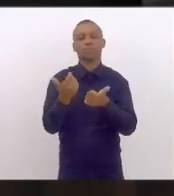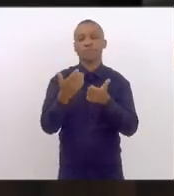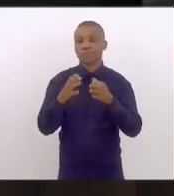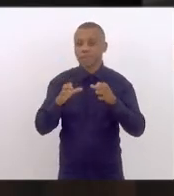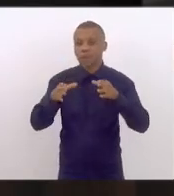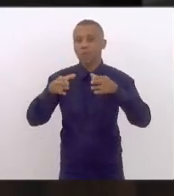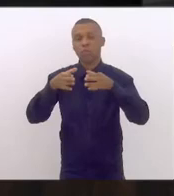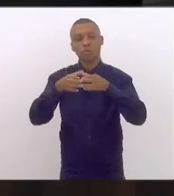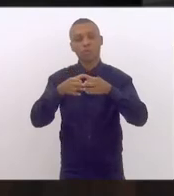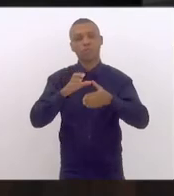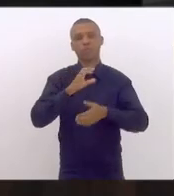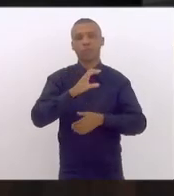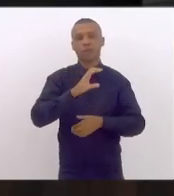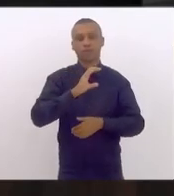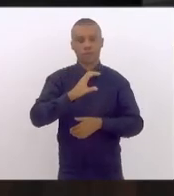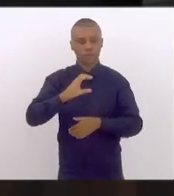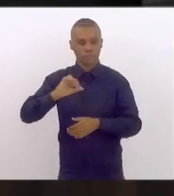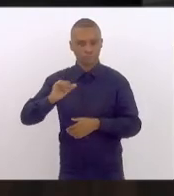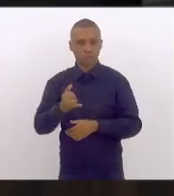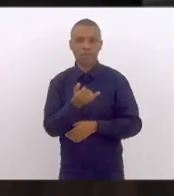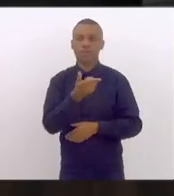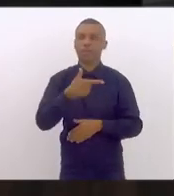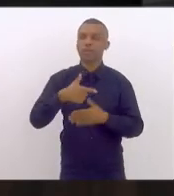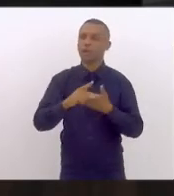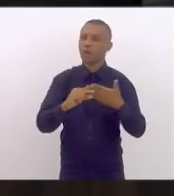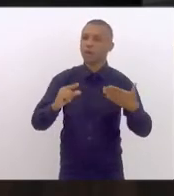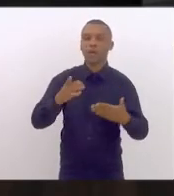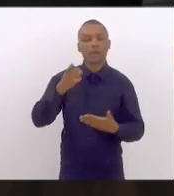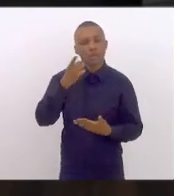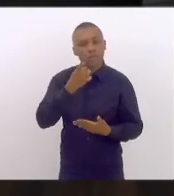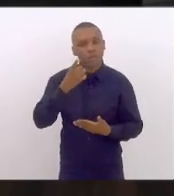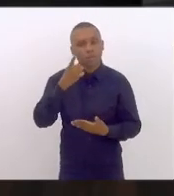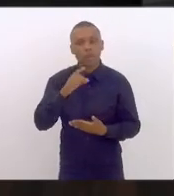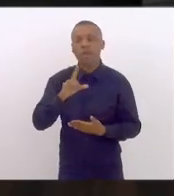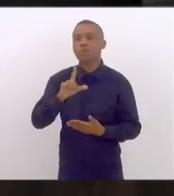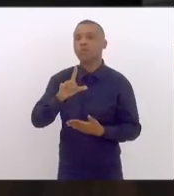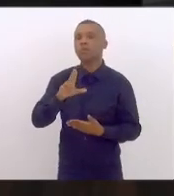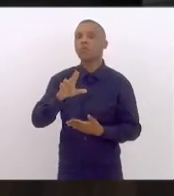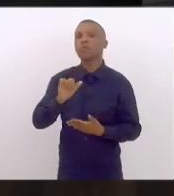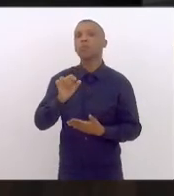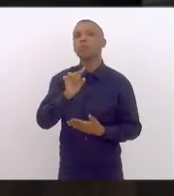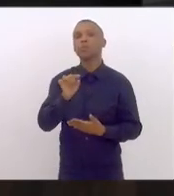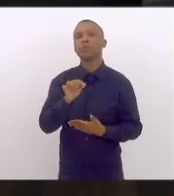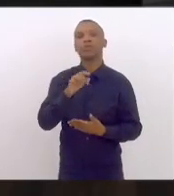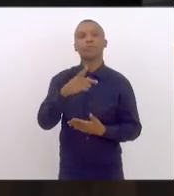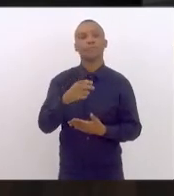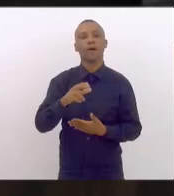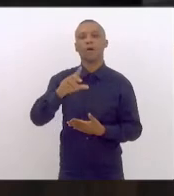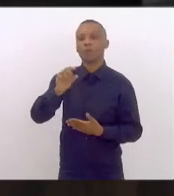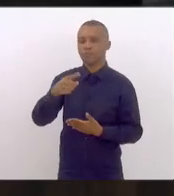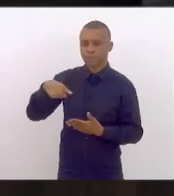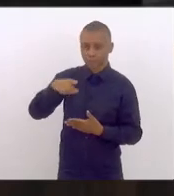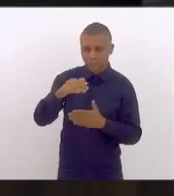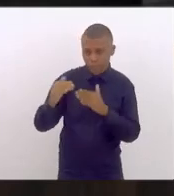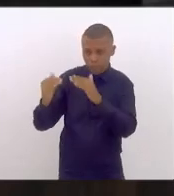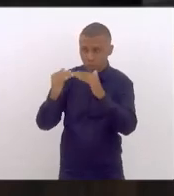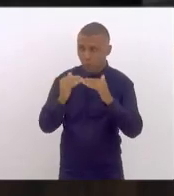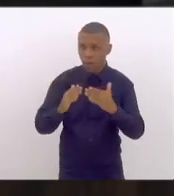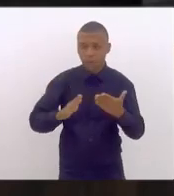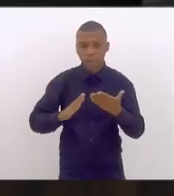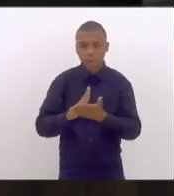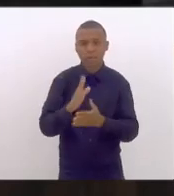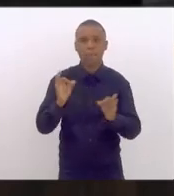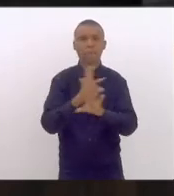condição Justiça de autoria do deputado Luís Paulo senhores que aprovam permaneça Como estão